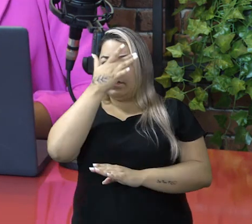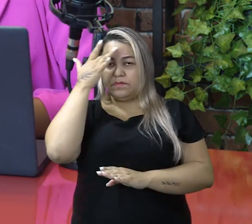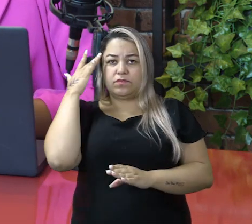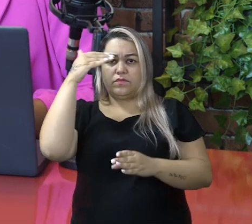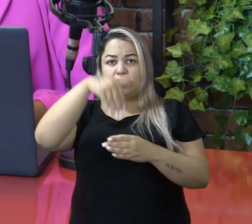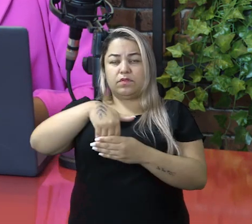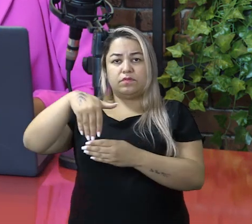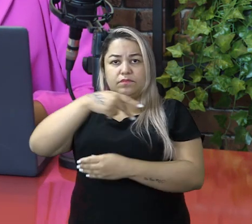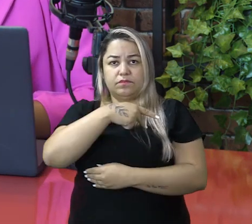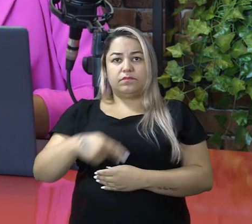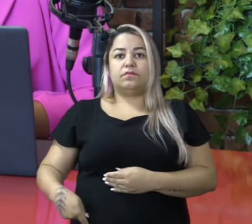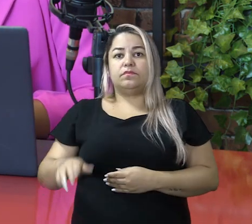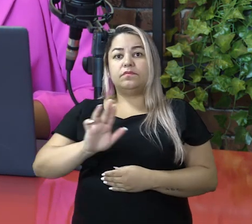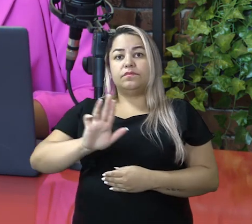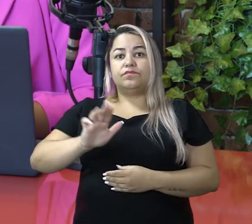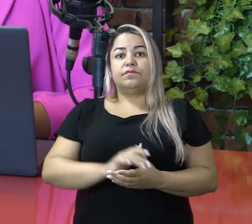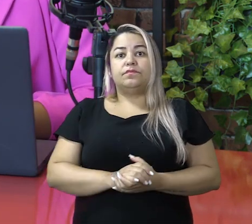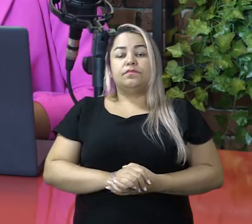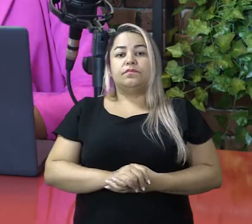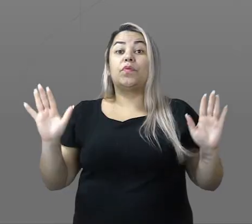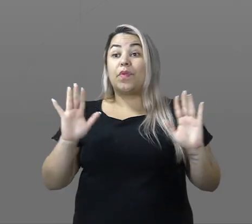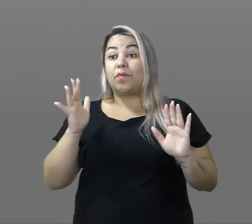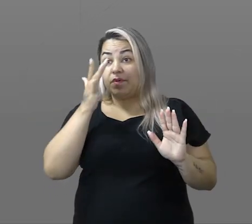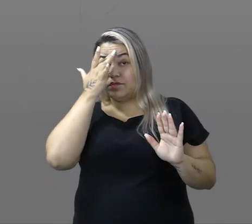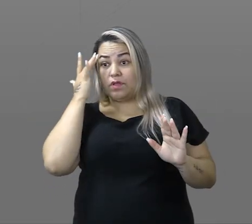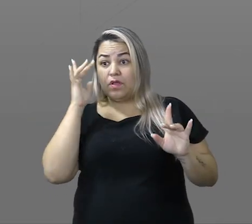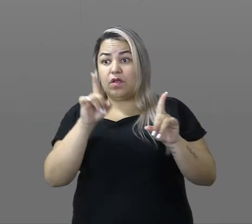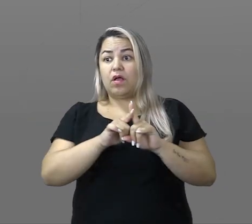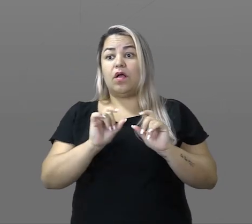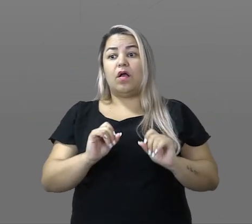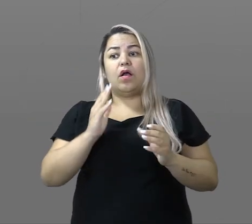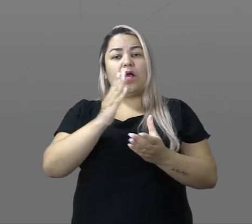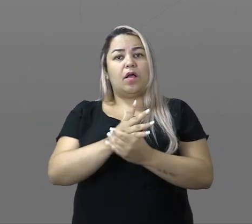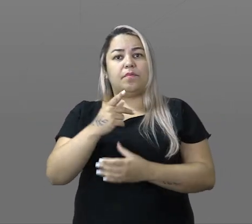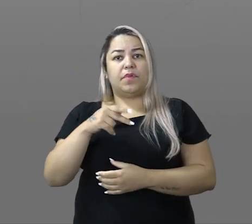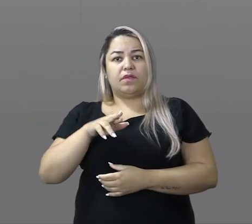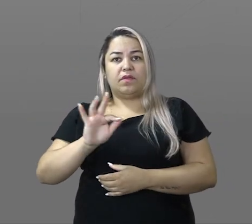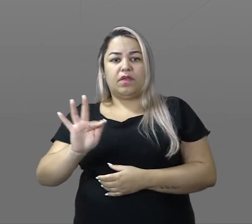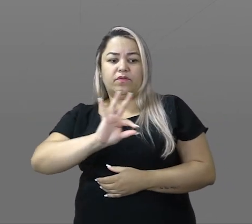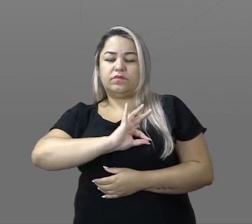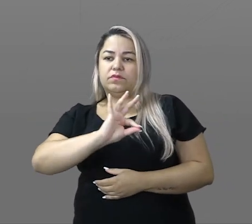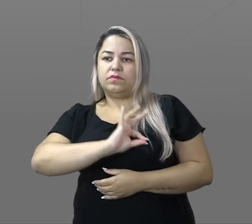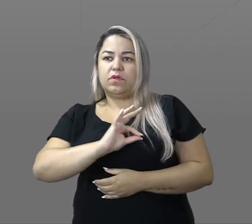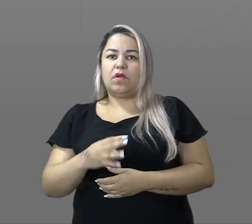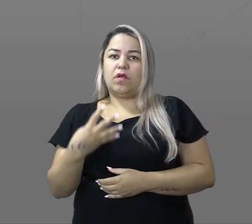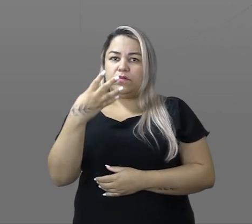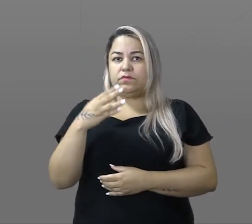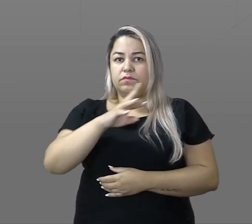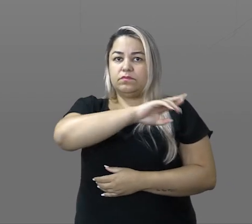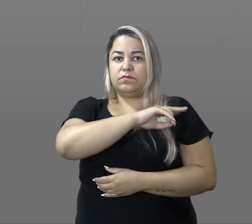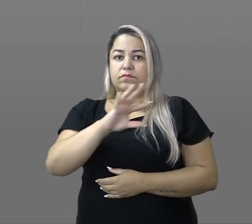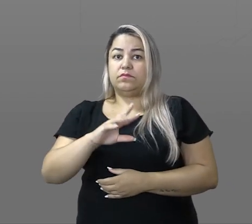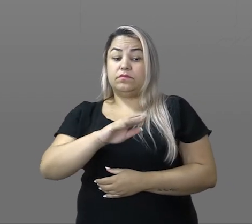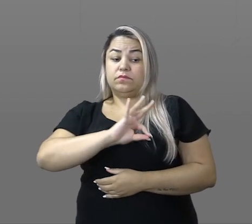impedir eleitores de votarem no presidente Lula. E pessoal, o indiciamento pela PF de mais 4 ex-dirigentes